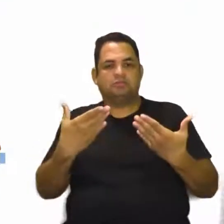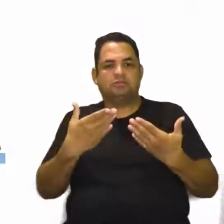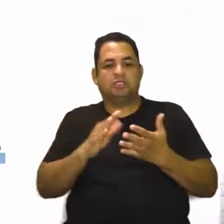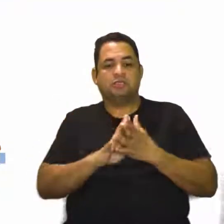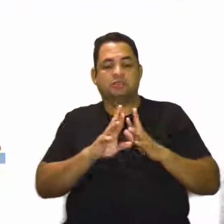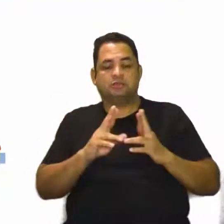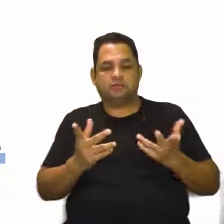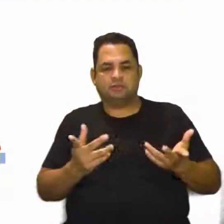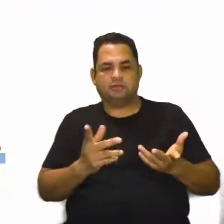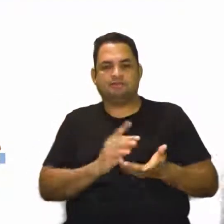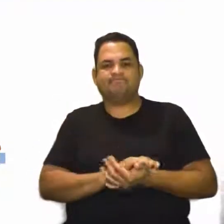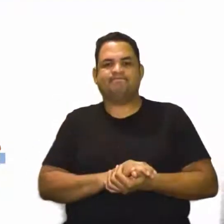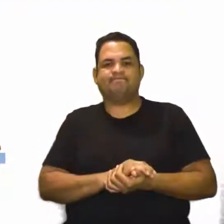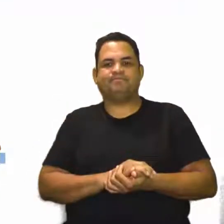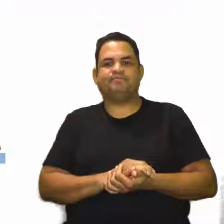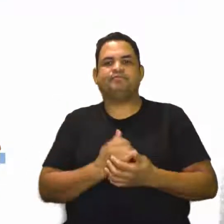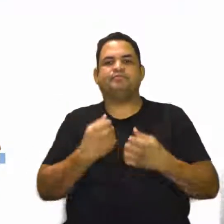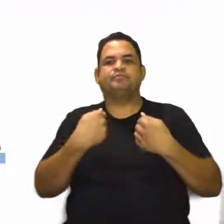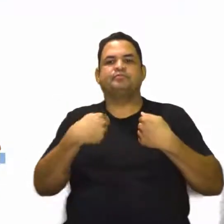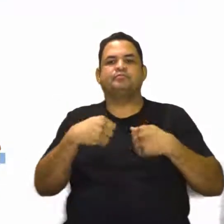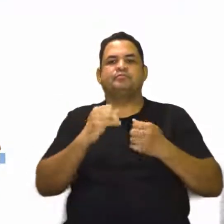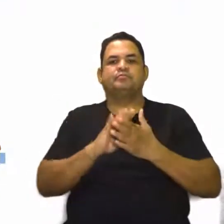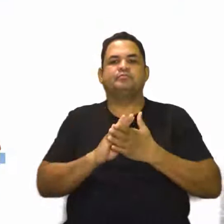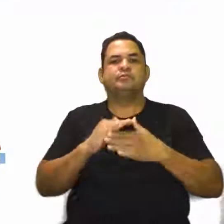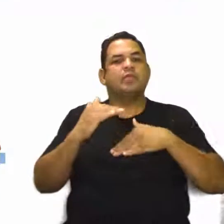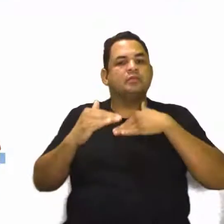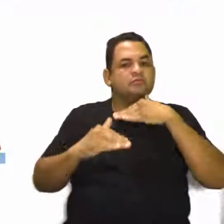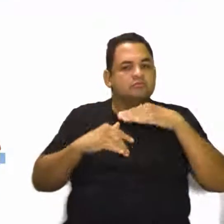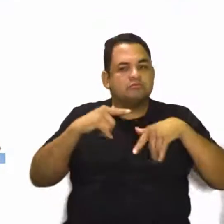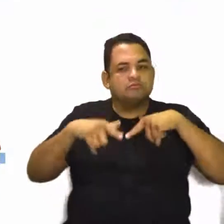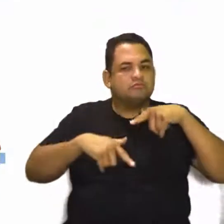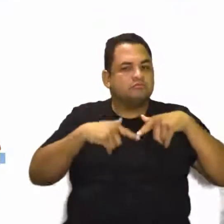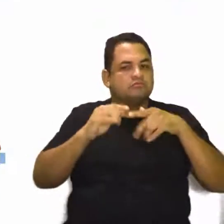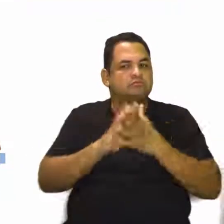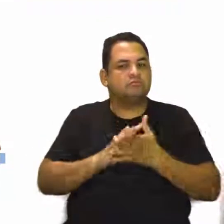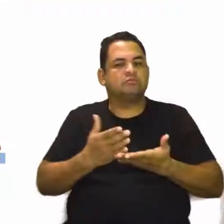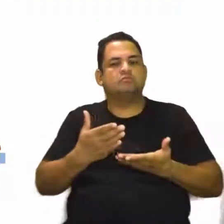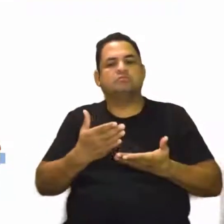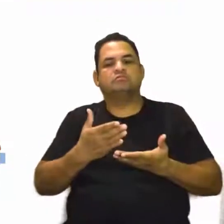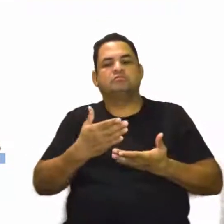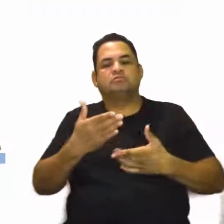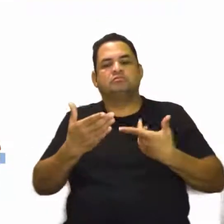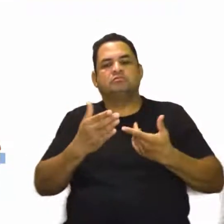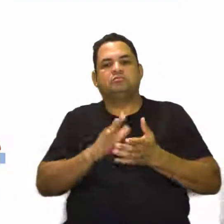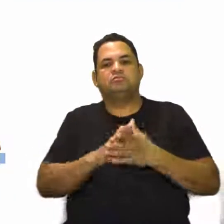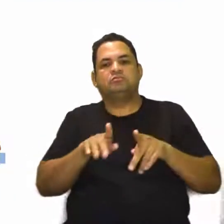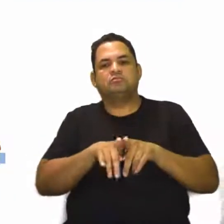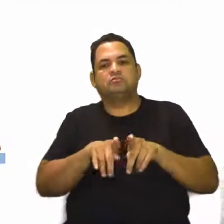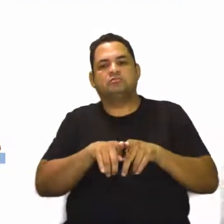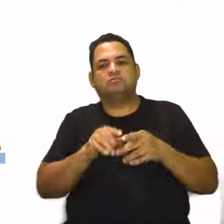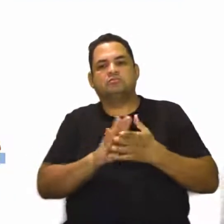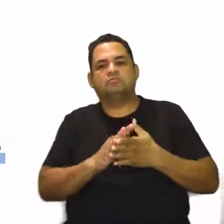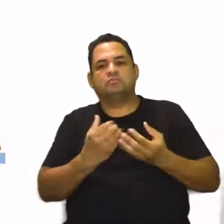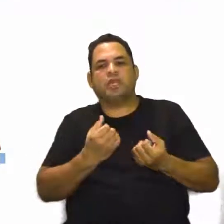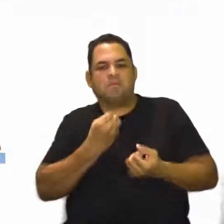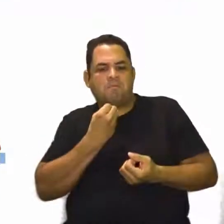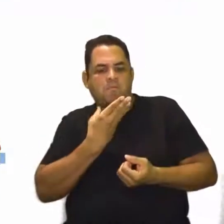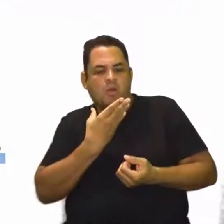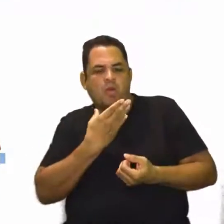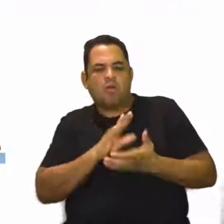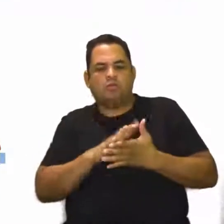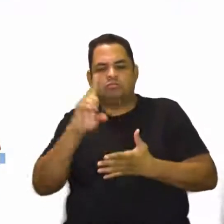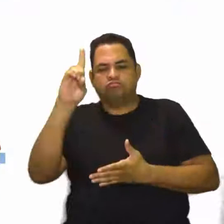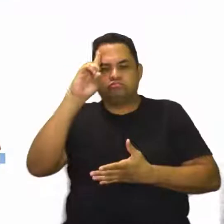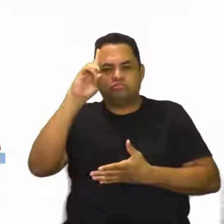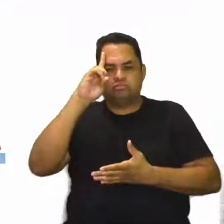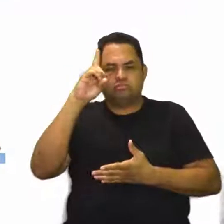é a diferença. Para que eu possa desempenhar minhas atividades laborais, desempenhar e ter disposição no dia a